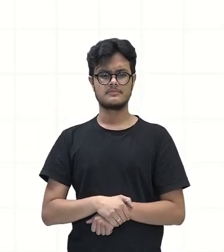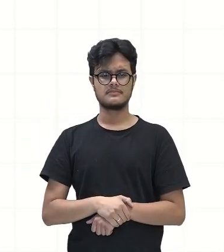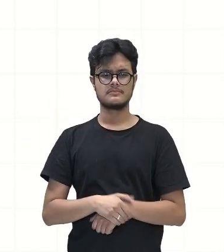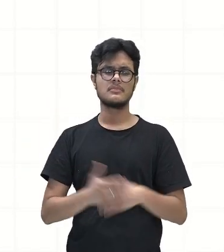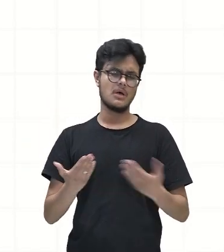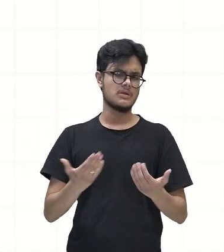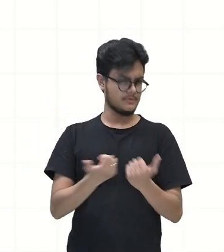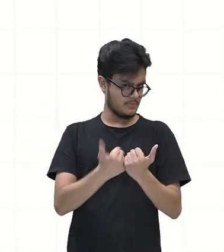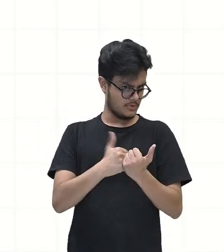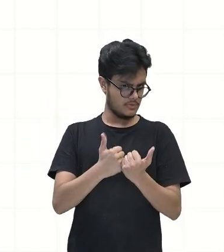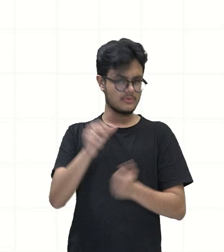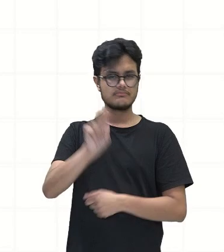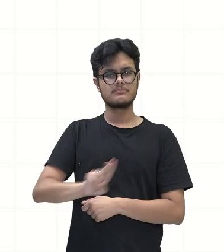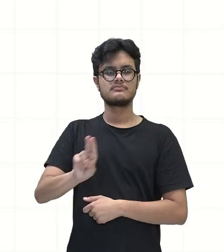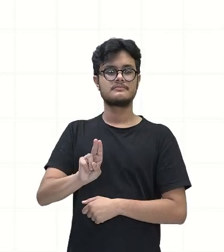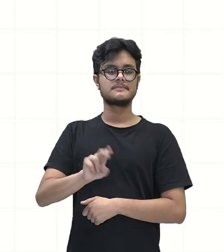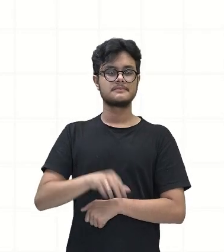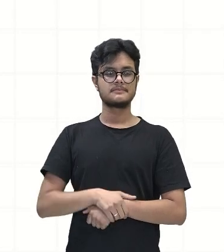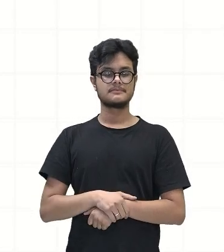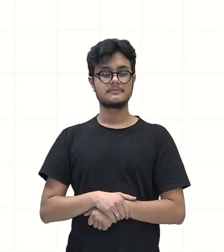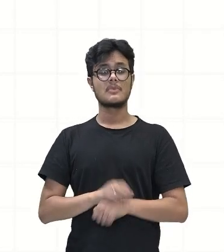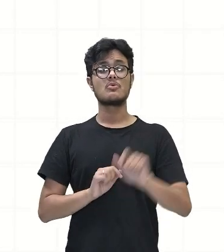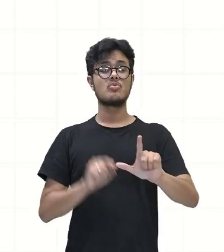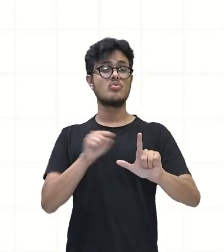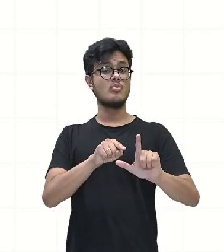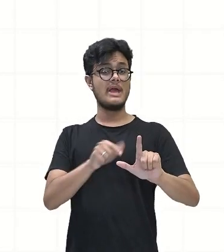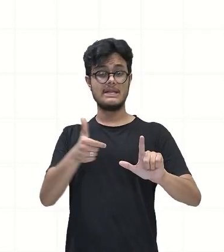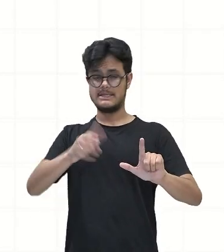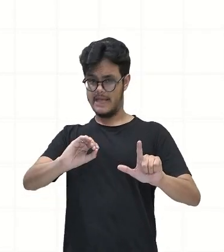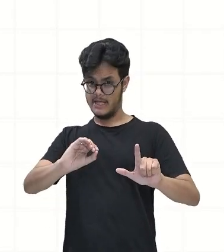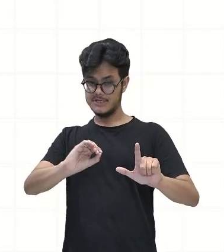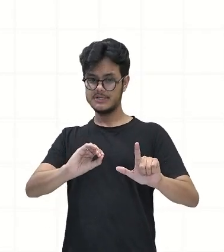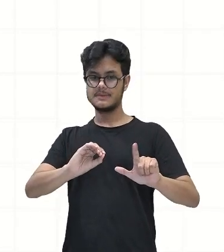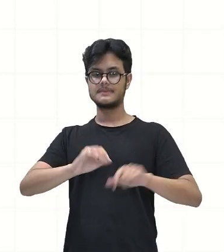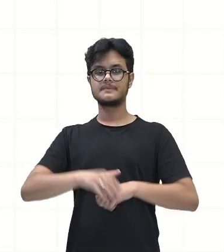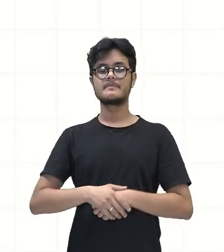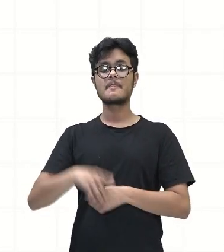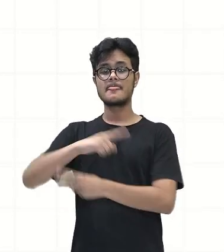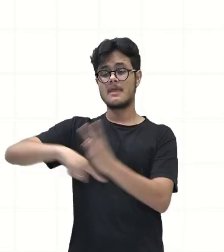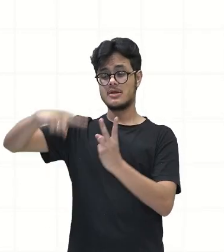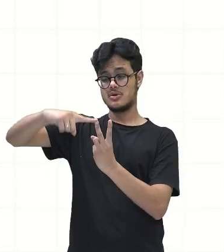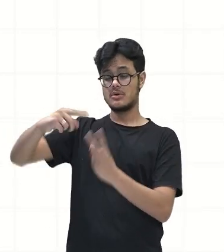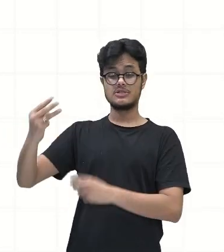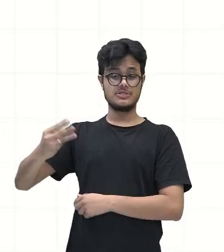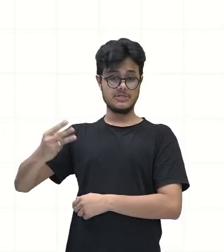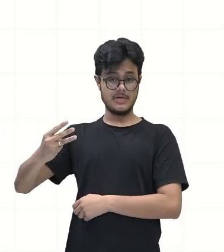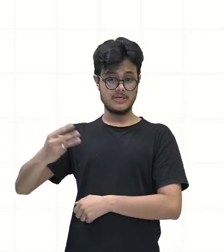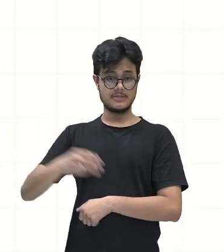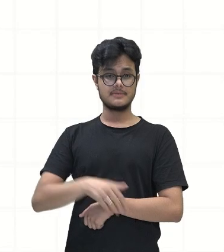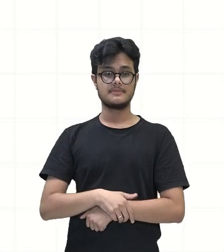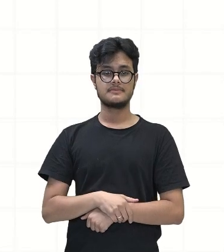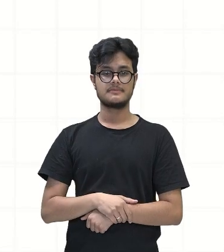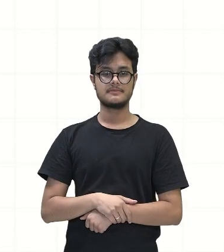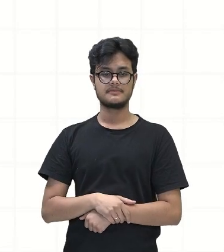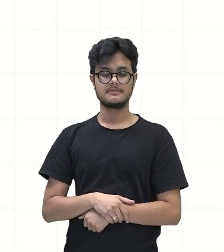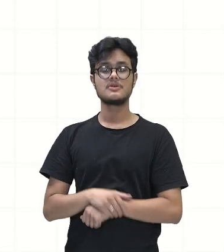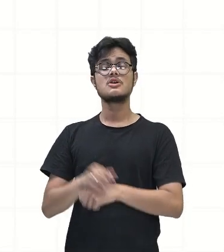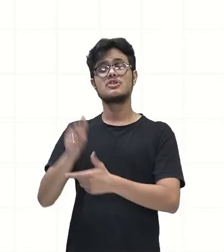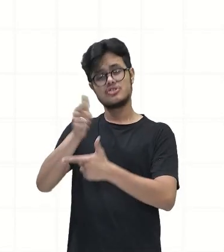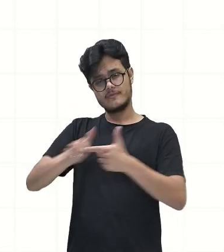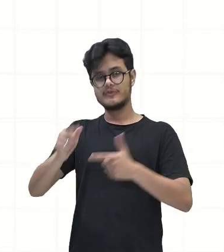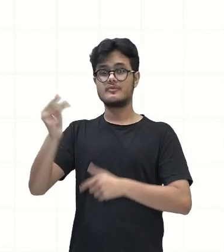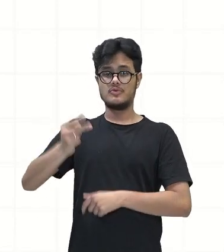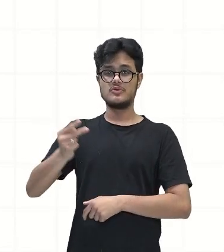você substituir na fórmula. No lugar do L, você põe 10. Raiz quadrada de 3 sobre 2, só é repetir, né?